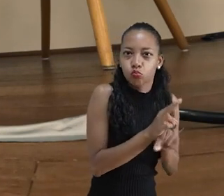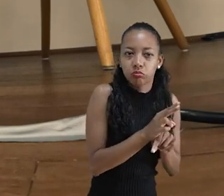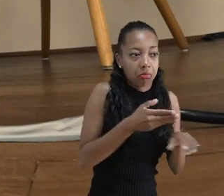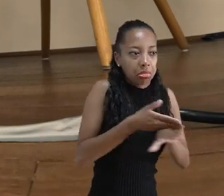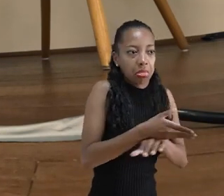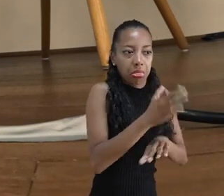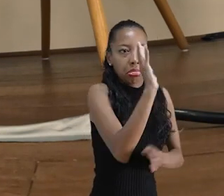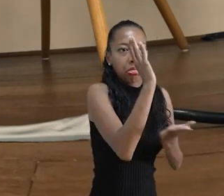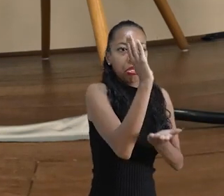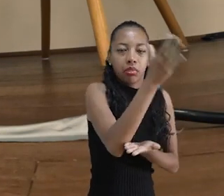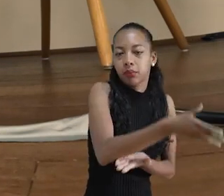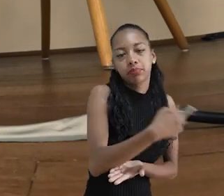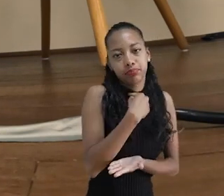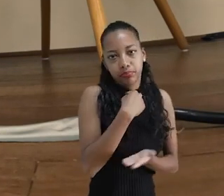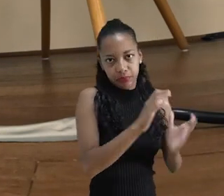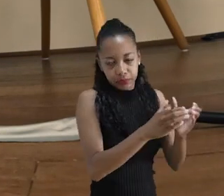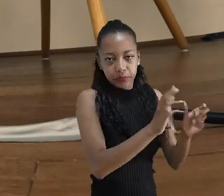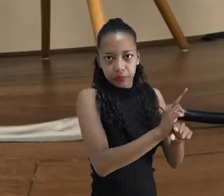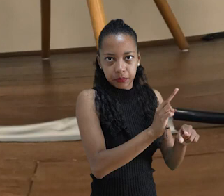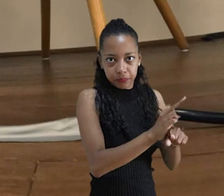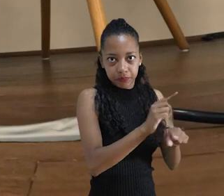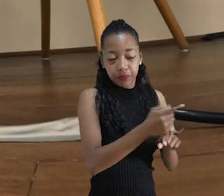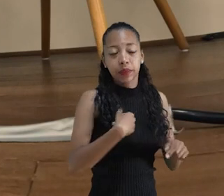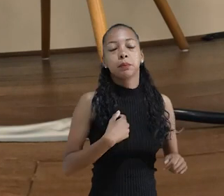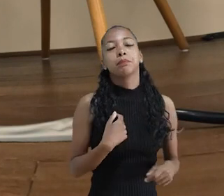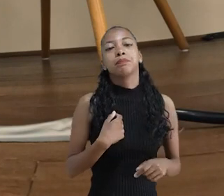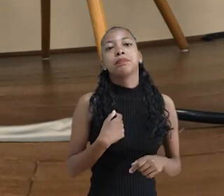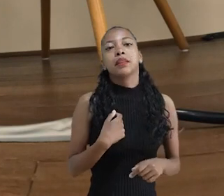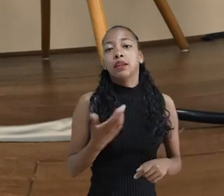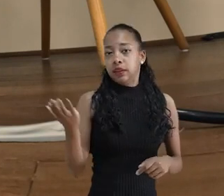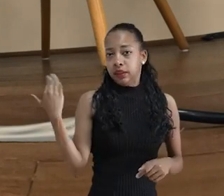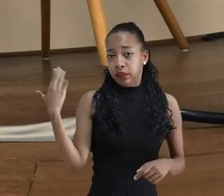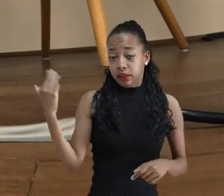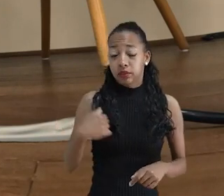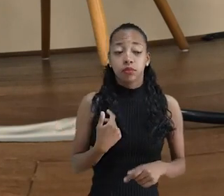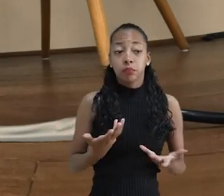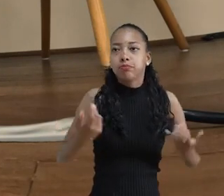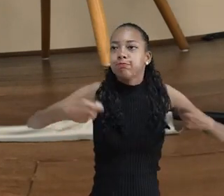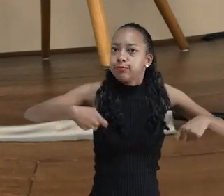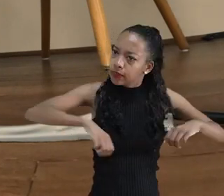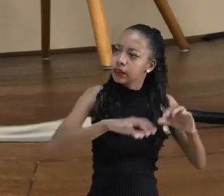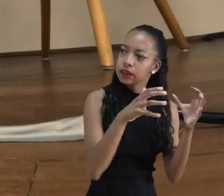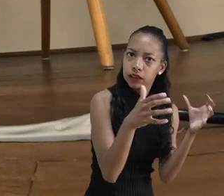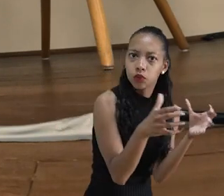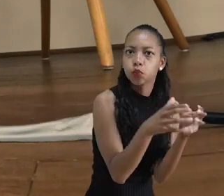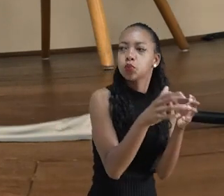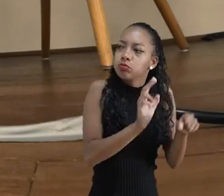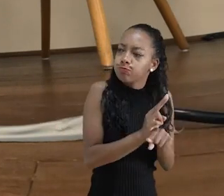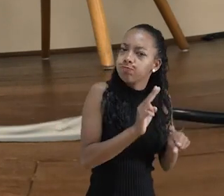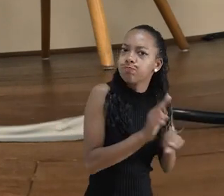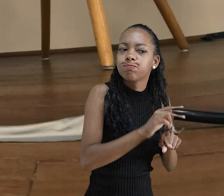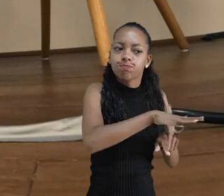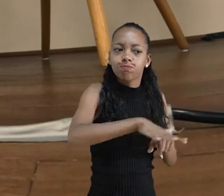assim né na pressão eh pessoal do meio ambiente né Eh defendendo